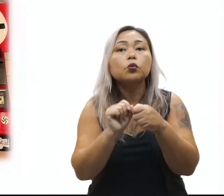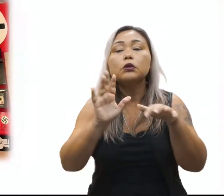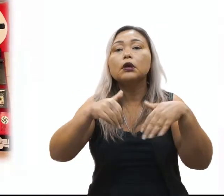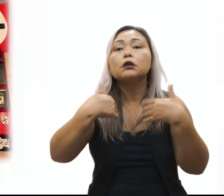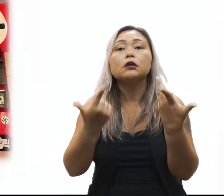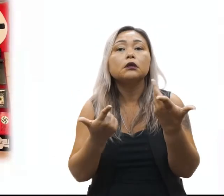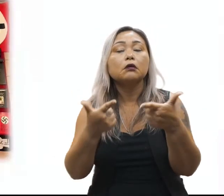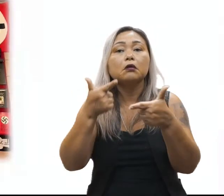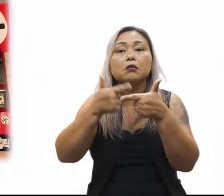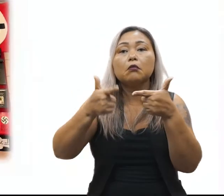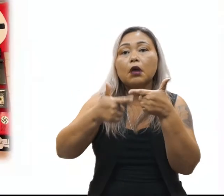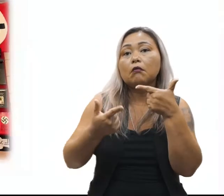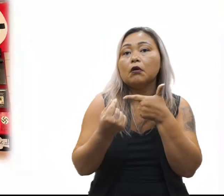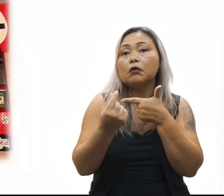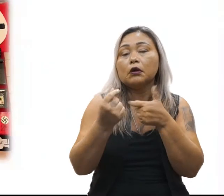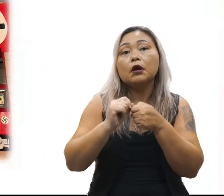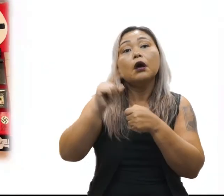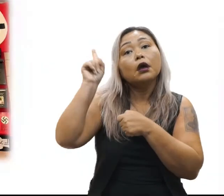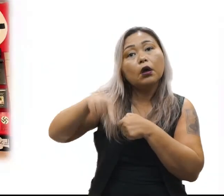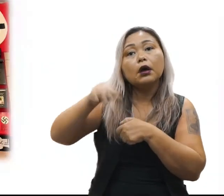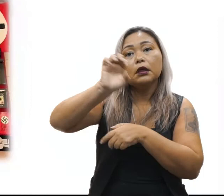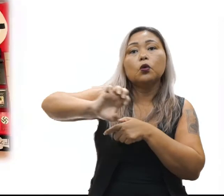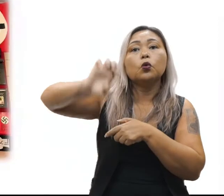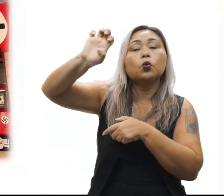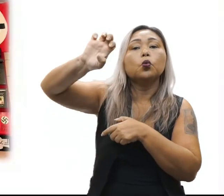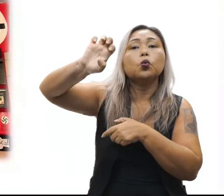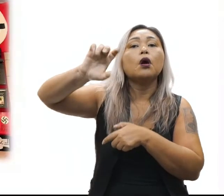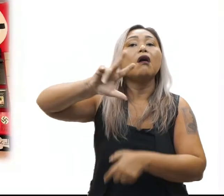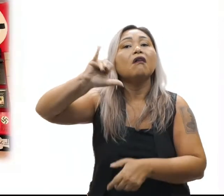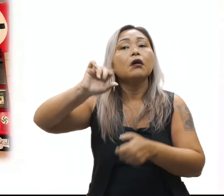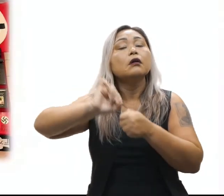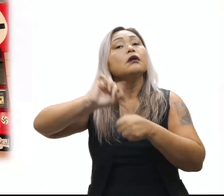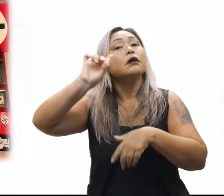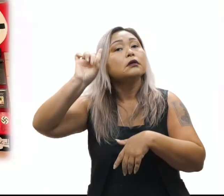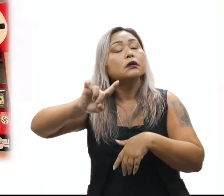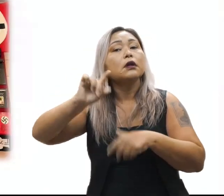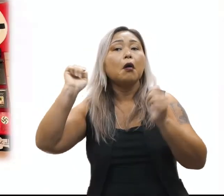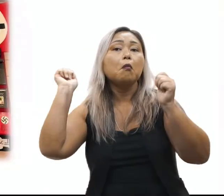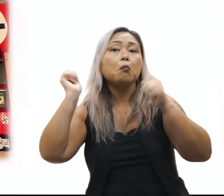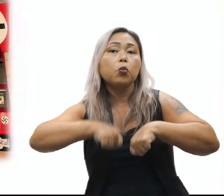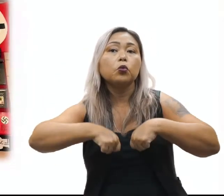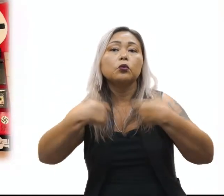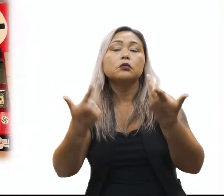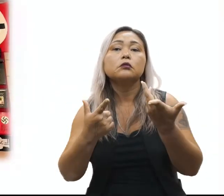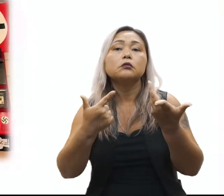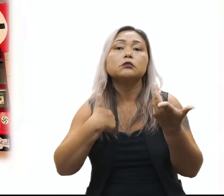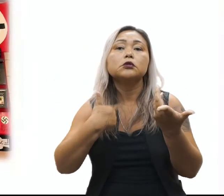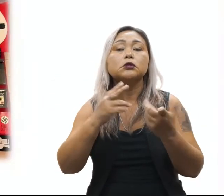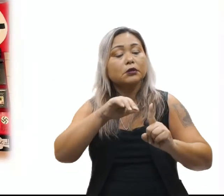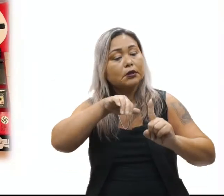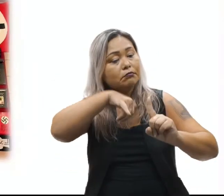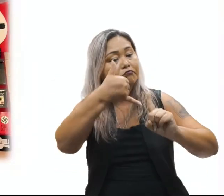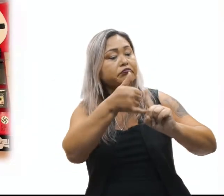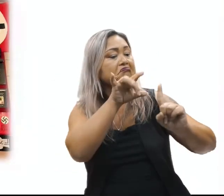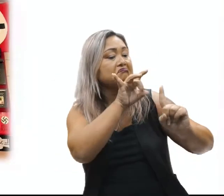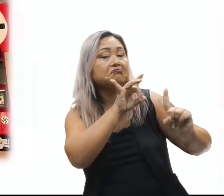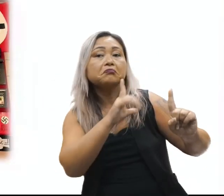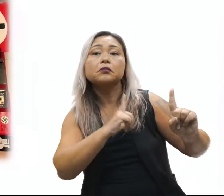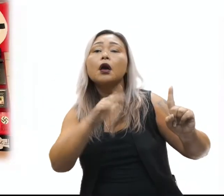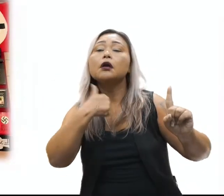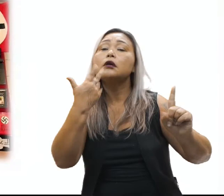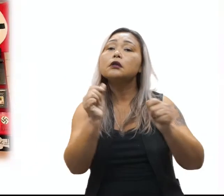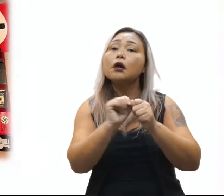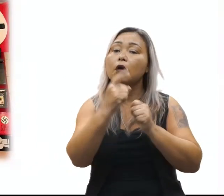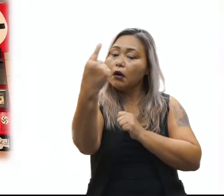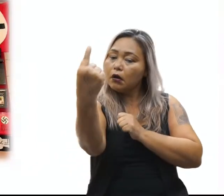crise financeira, como é o caso da Europa, vai haver maior possibilidade de ter xenofobia. Então, os migrantes que